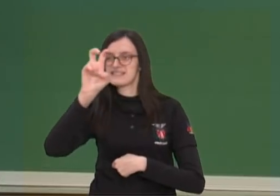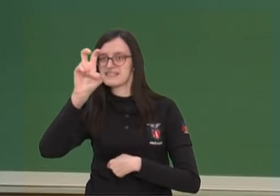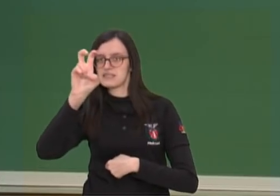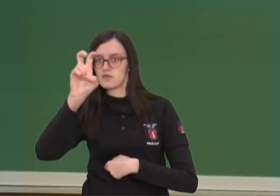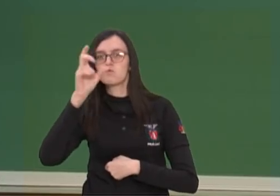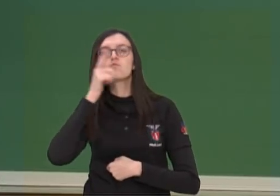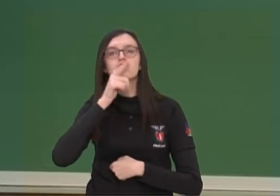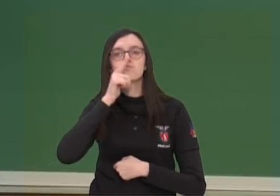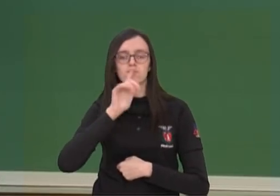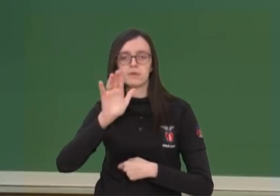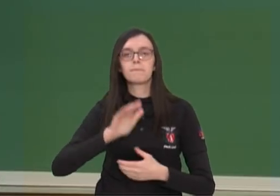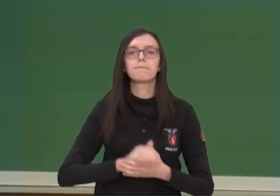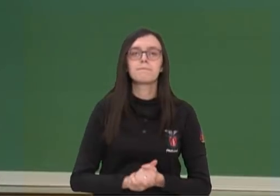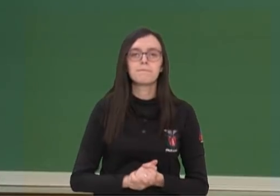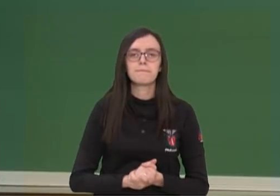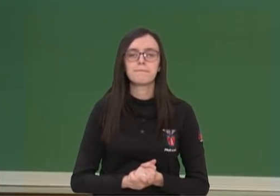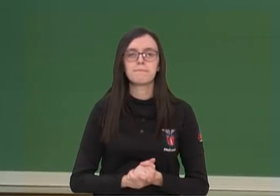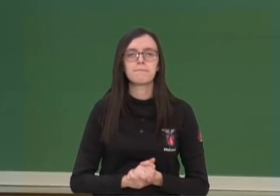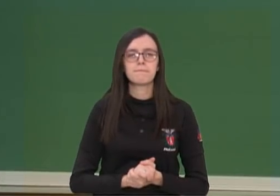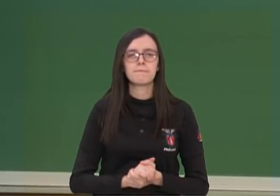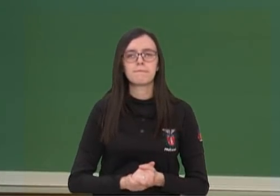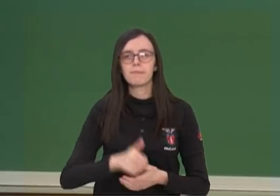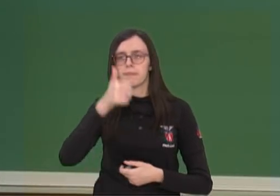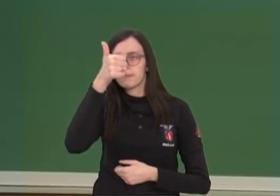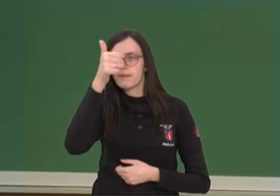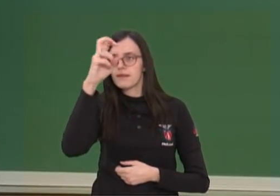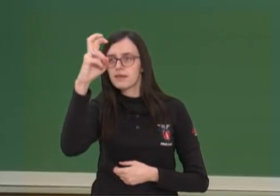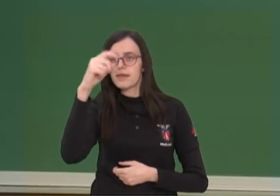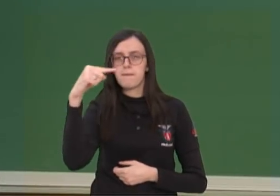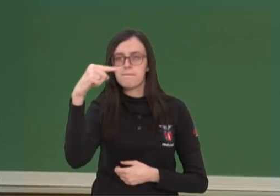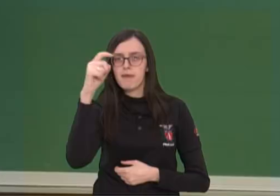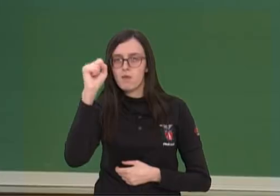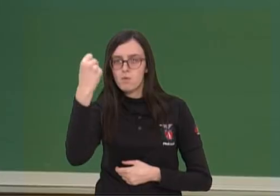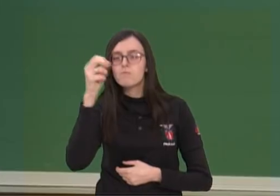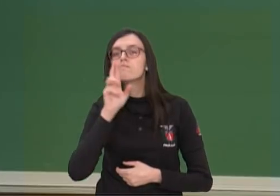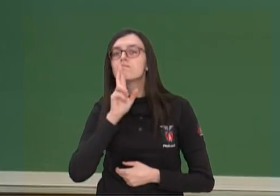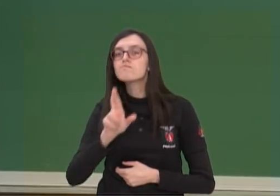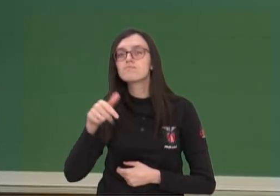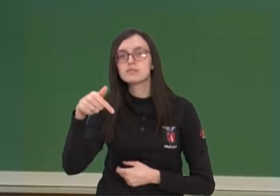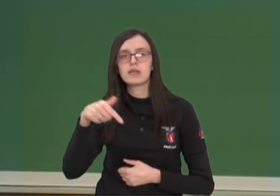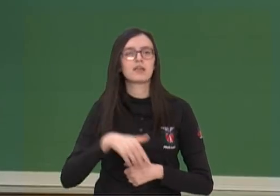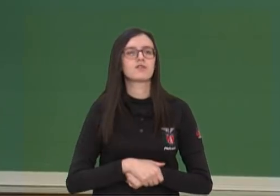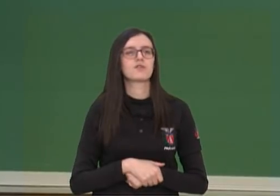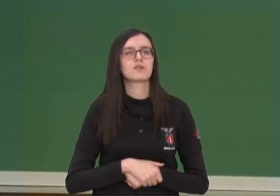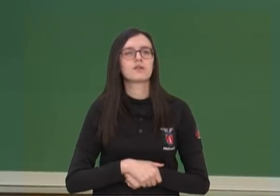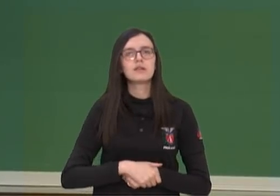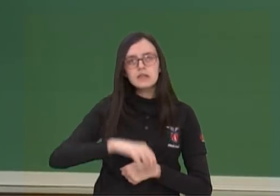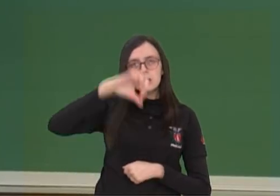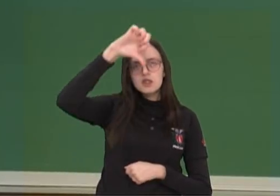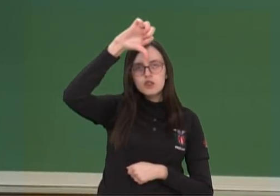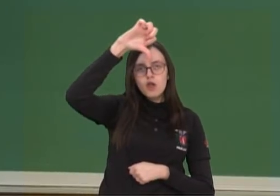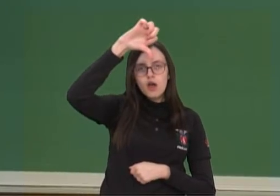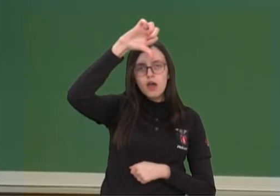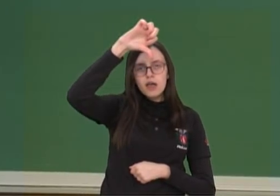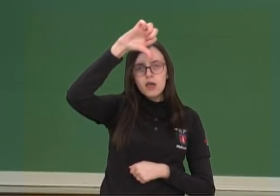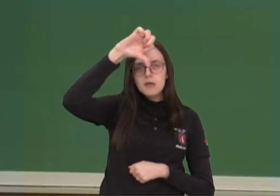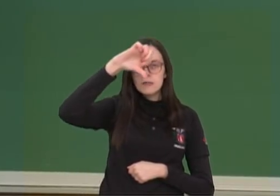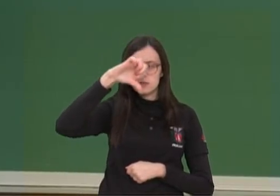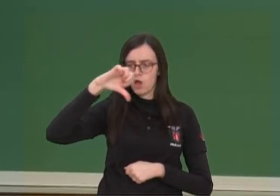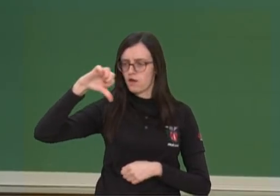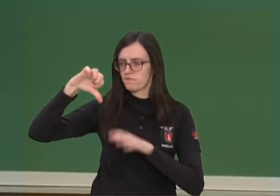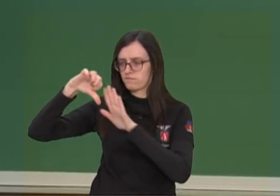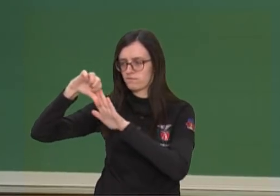menos 8, 7. Mesma coisa aqui, ó. 9 centenas menos 3. Tem como eu tirar 9 de 3?